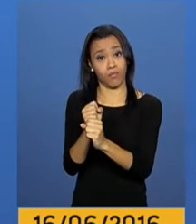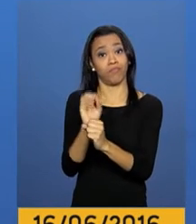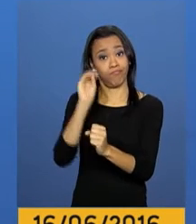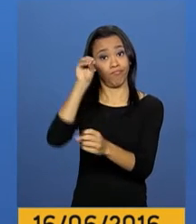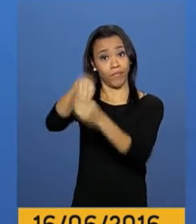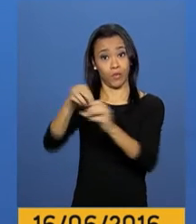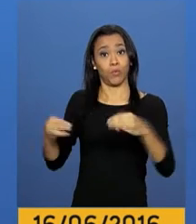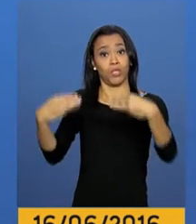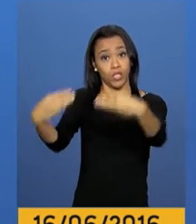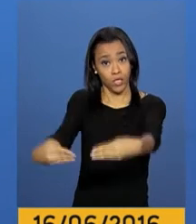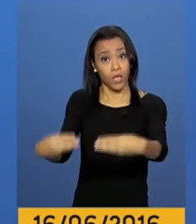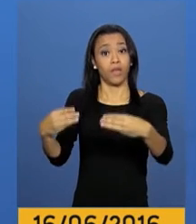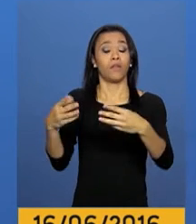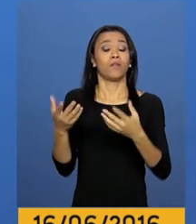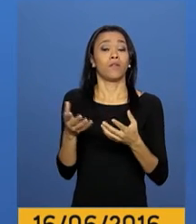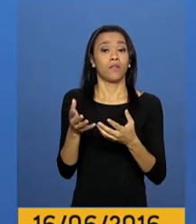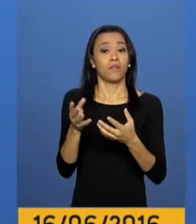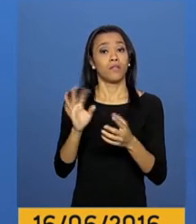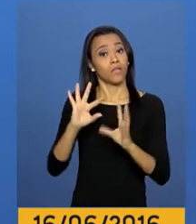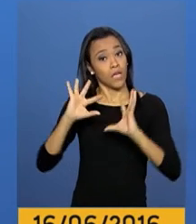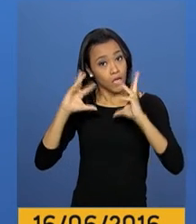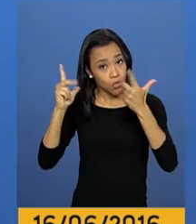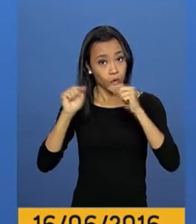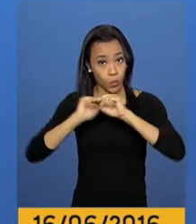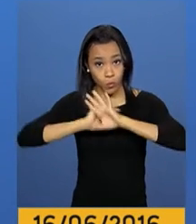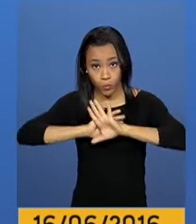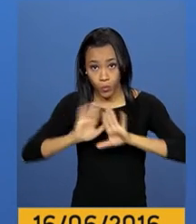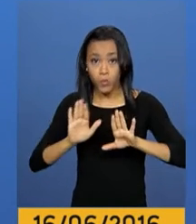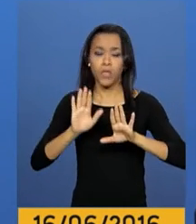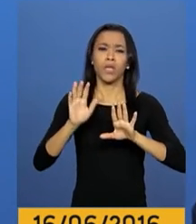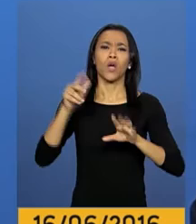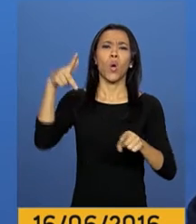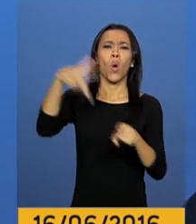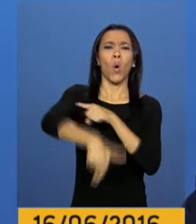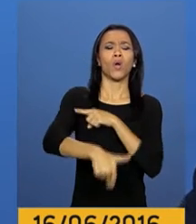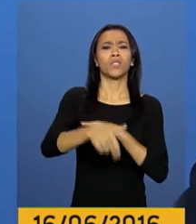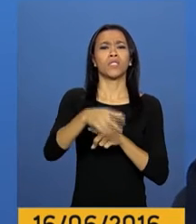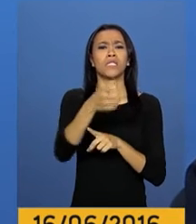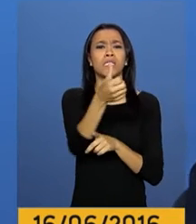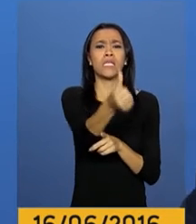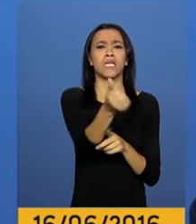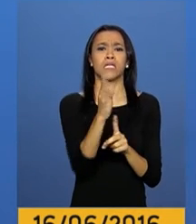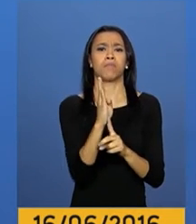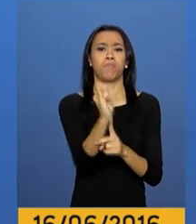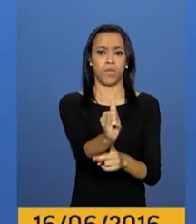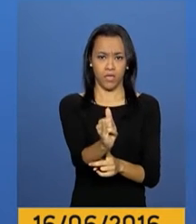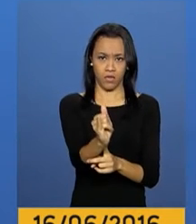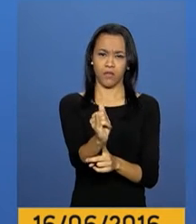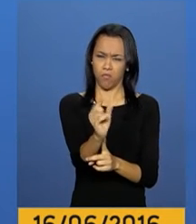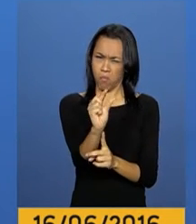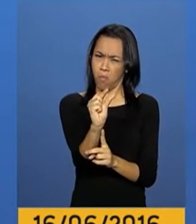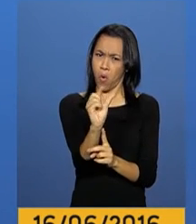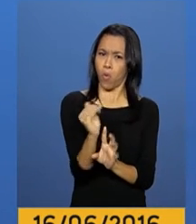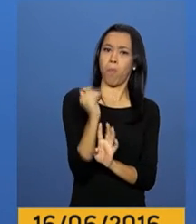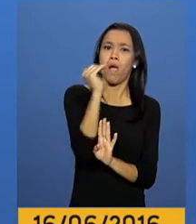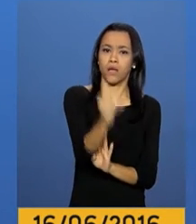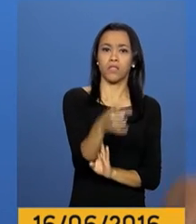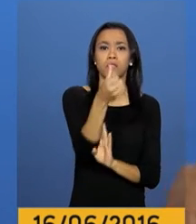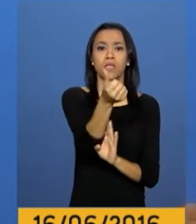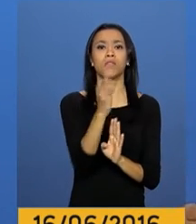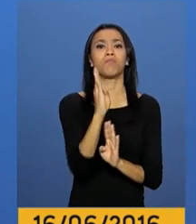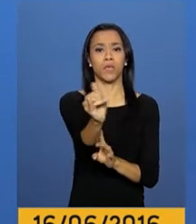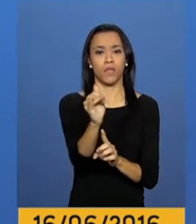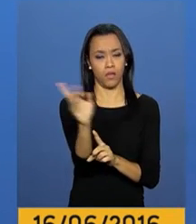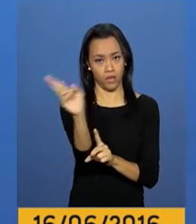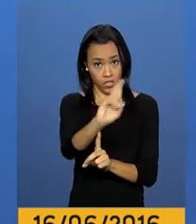Educação, vale destacar que do corte de cerca de 6 bilhões de reais, pouco mais de 6 bilhões de reais, que